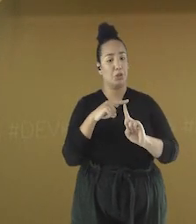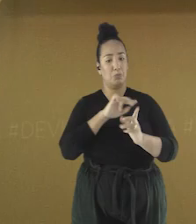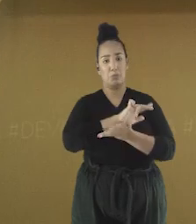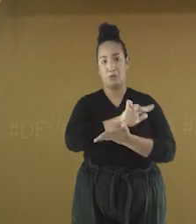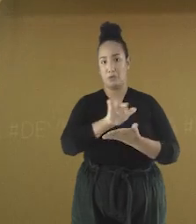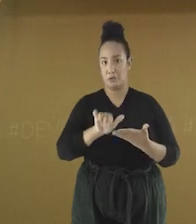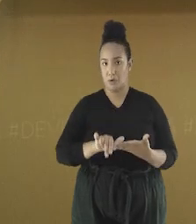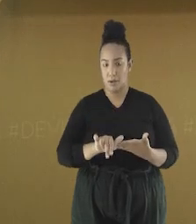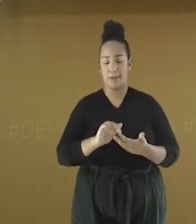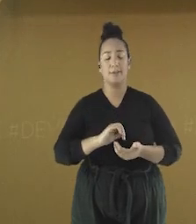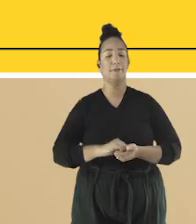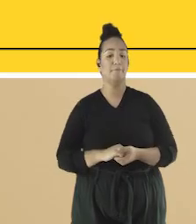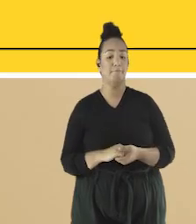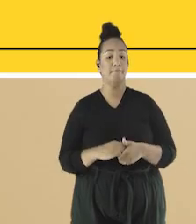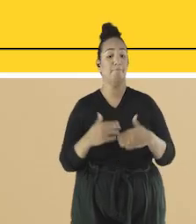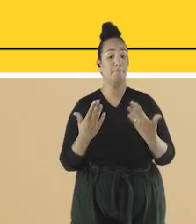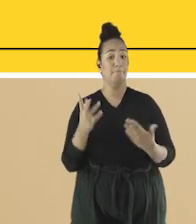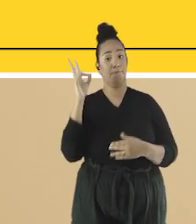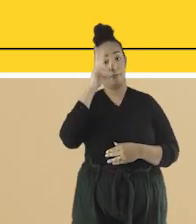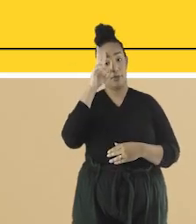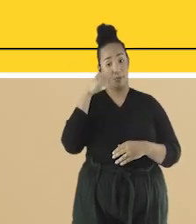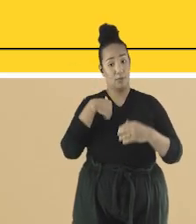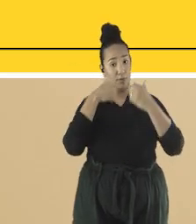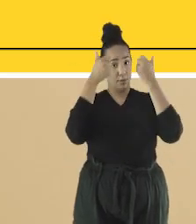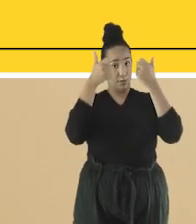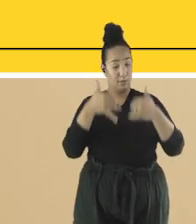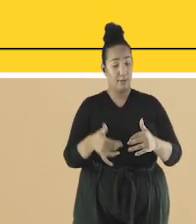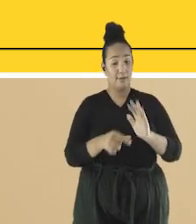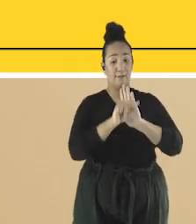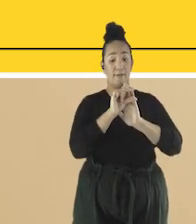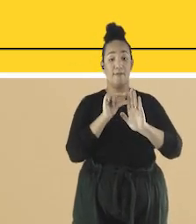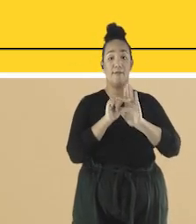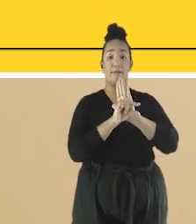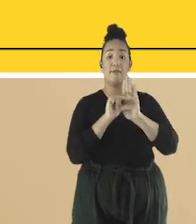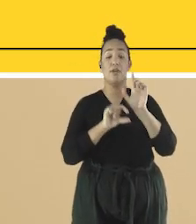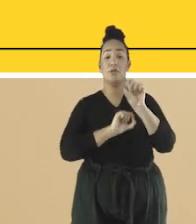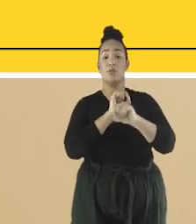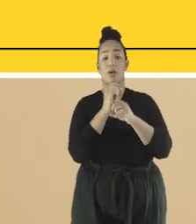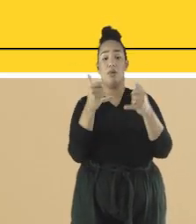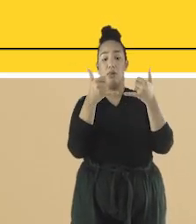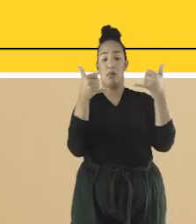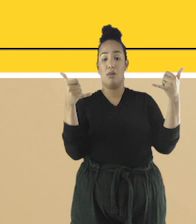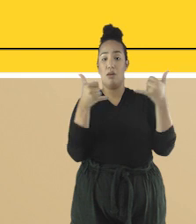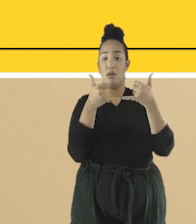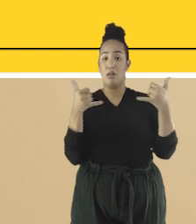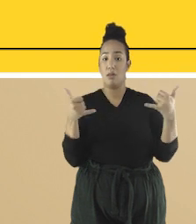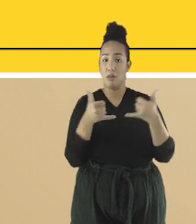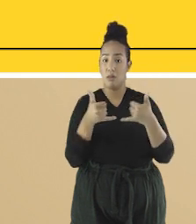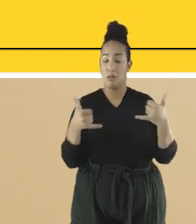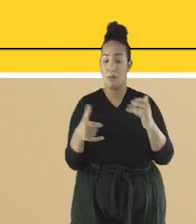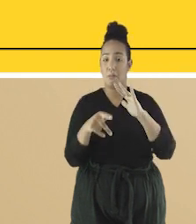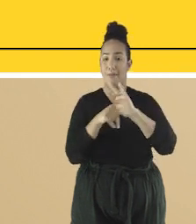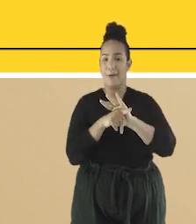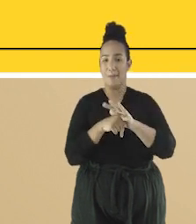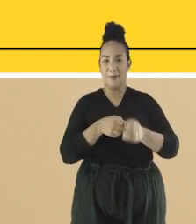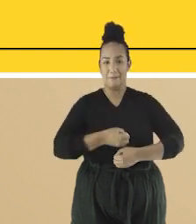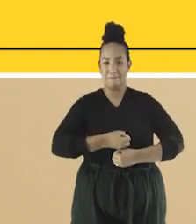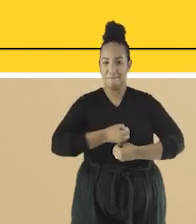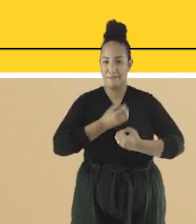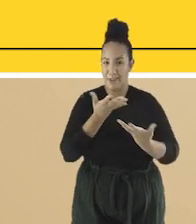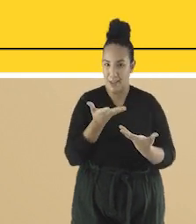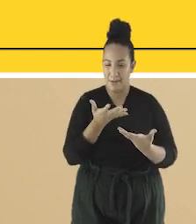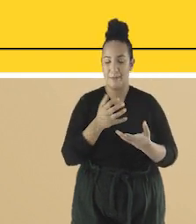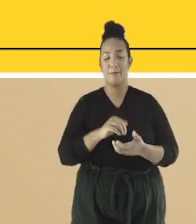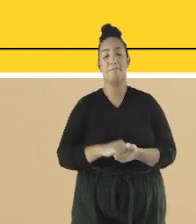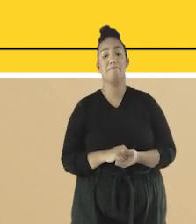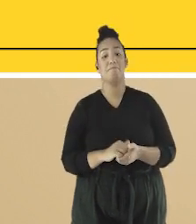de serem apresentadas. Como eu expliquei, versos são cada uma das linhas que compõem o poema.